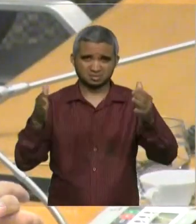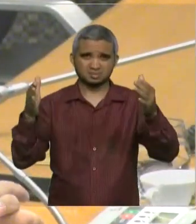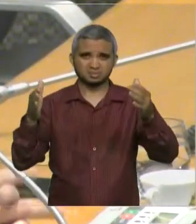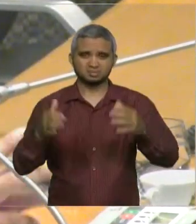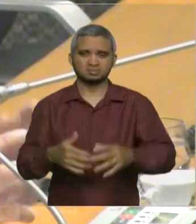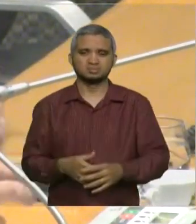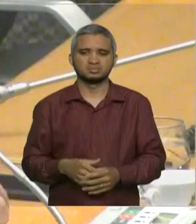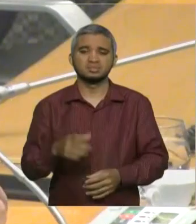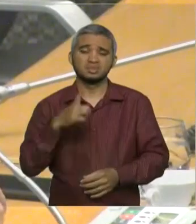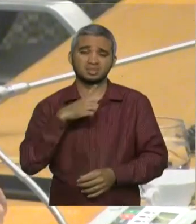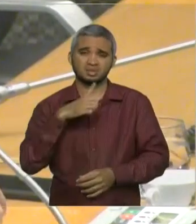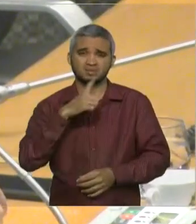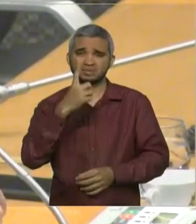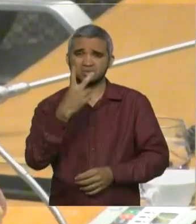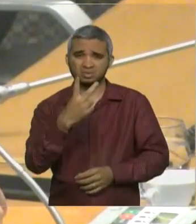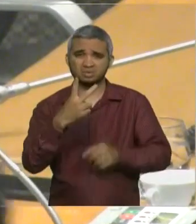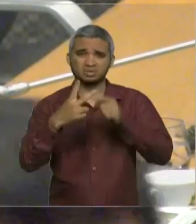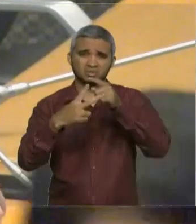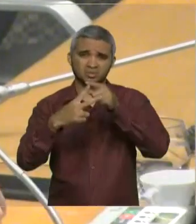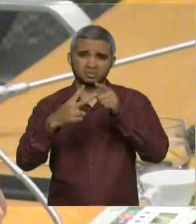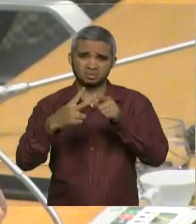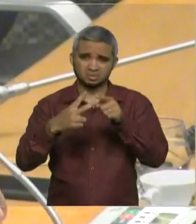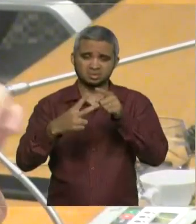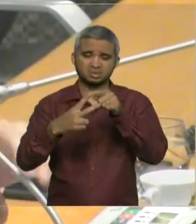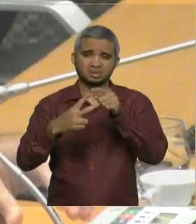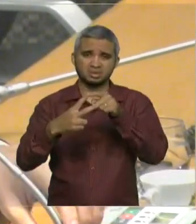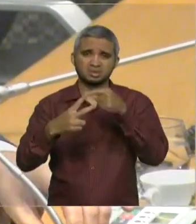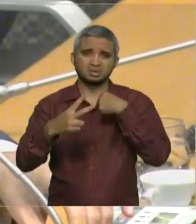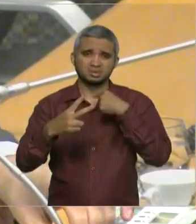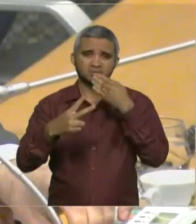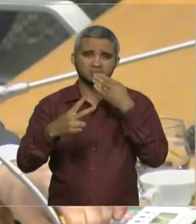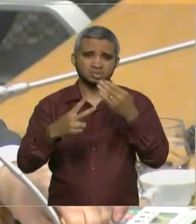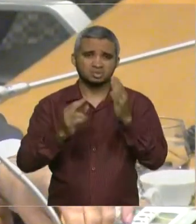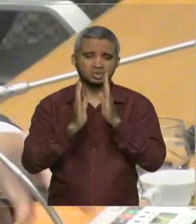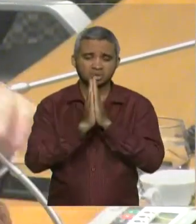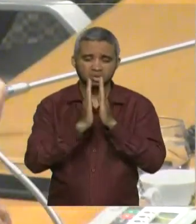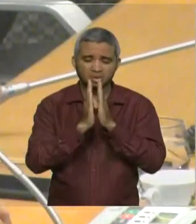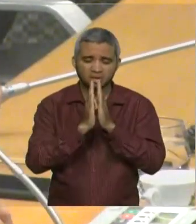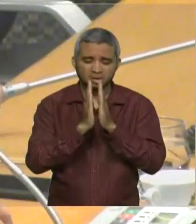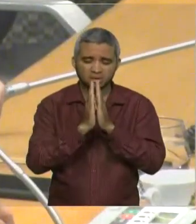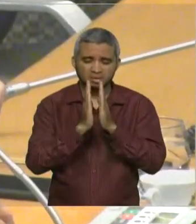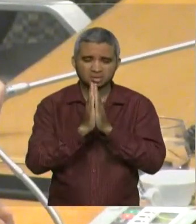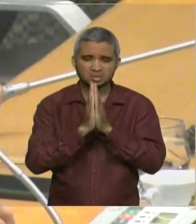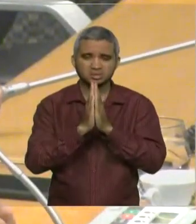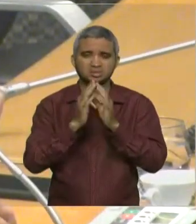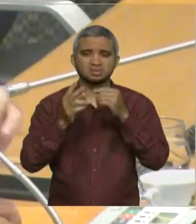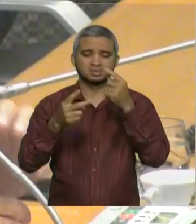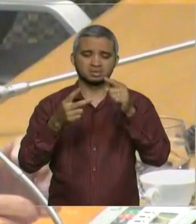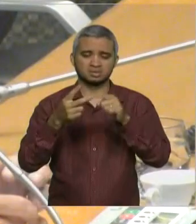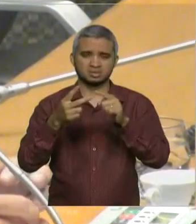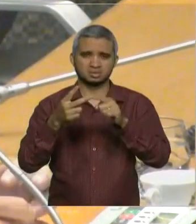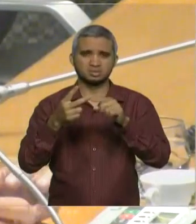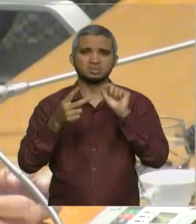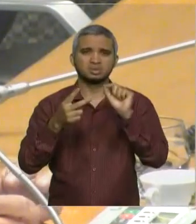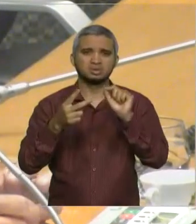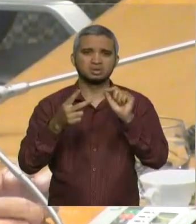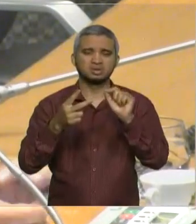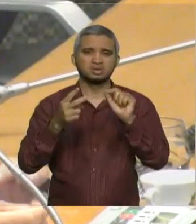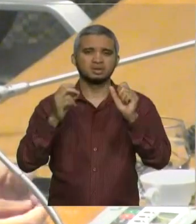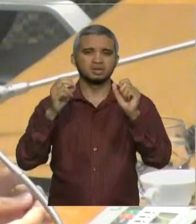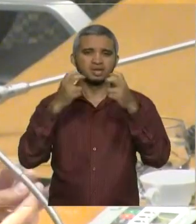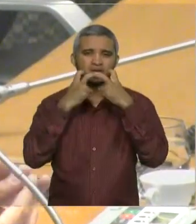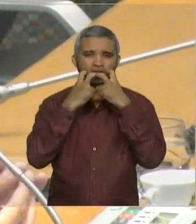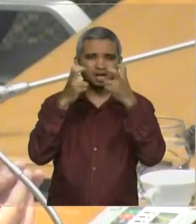que foi quando eu pedi oração para a senhora e quando nós demos um viva pela sua vida, sobretudo.